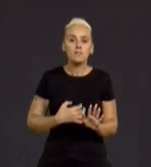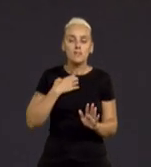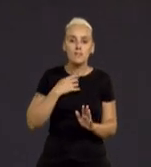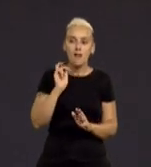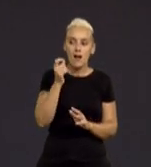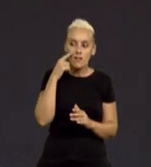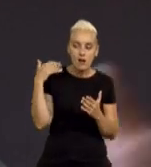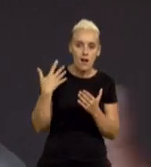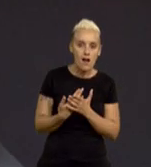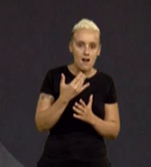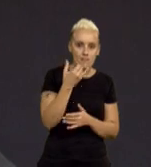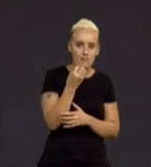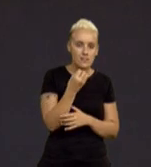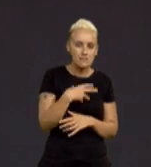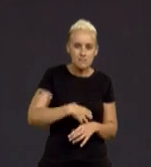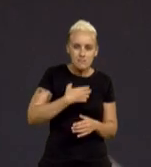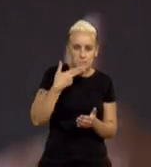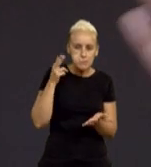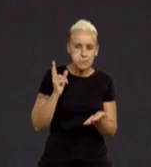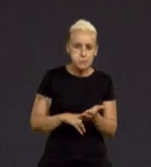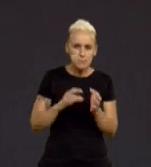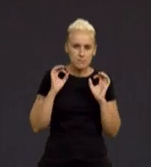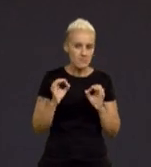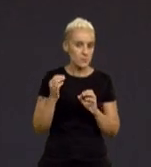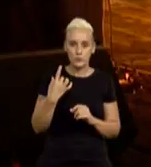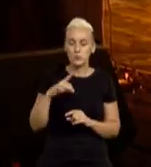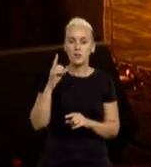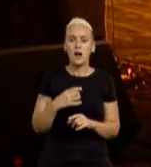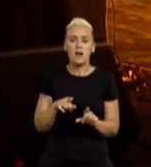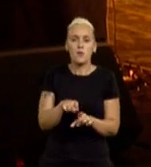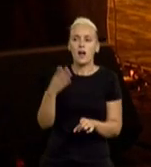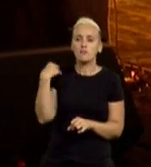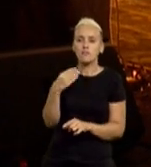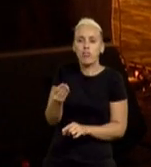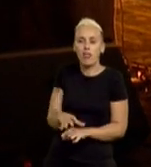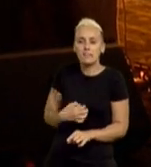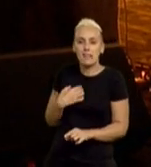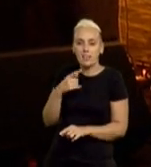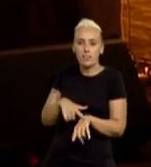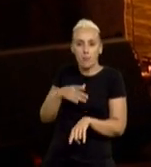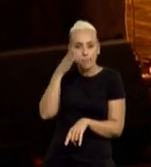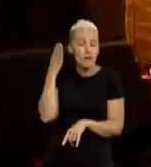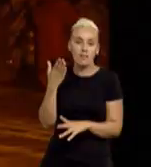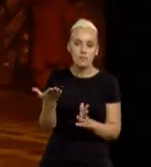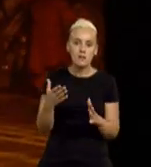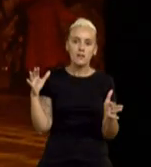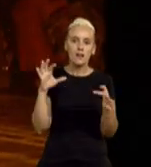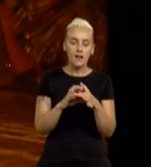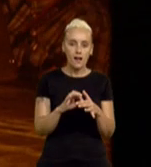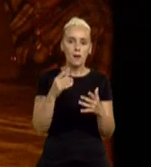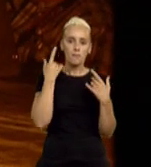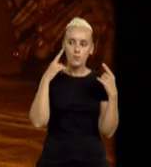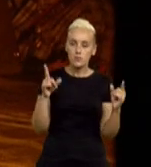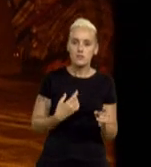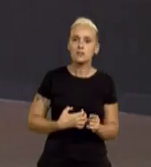20 anos tenham sido efetivamente 20 anos, como um gajo sentia ao tempo quando era miúdo, não é? Em termos musicais, aí sim começa a sentir o